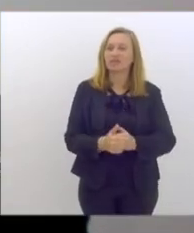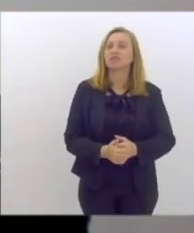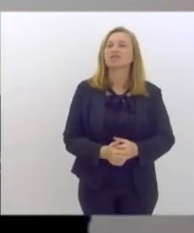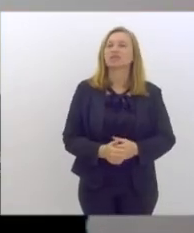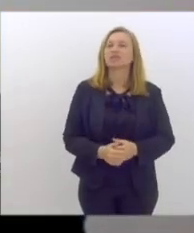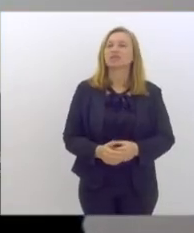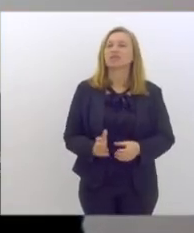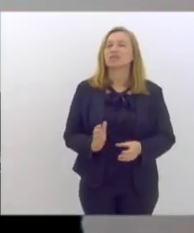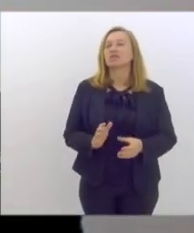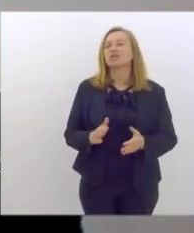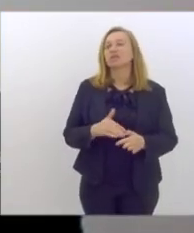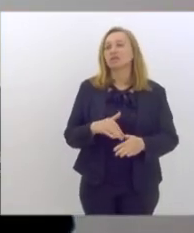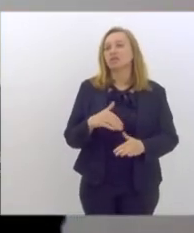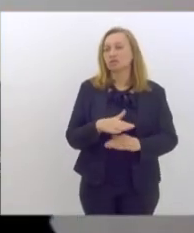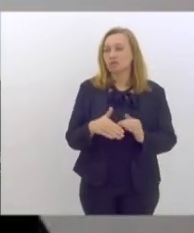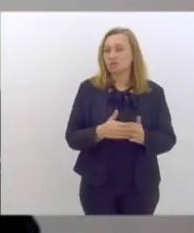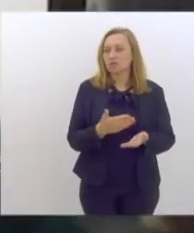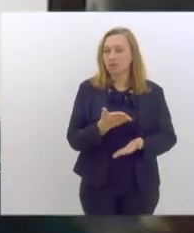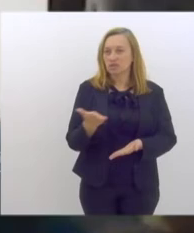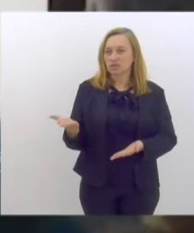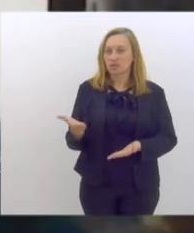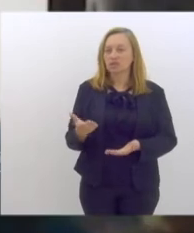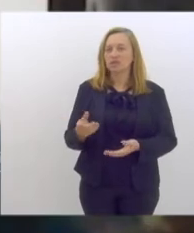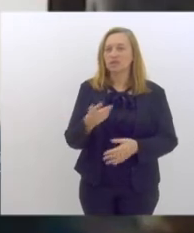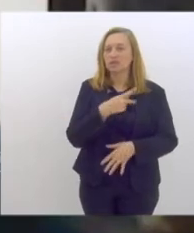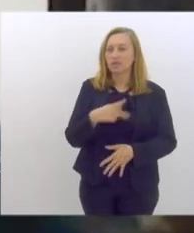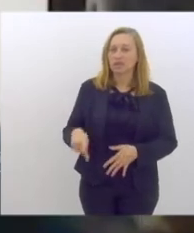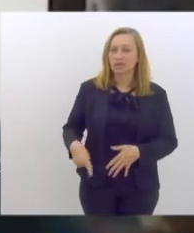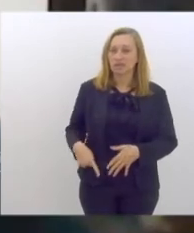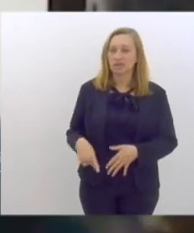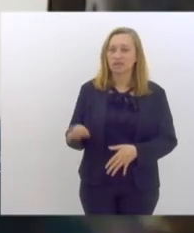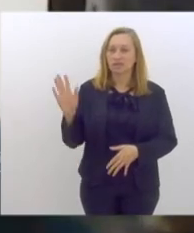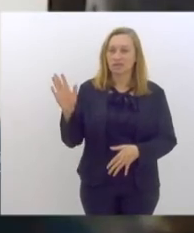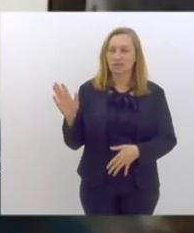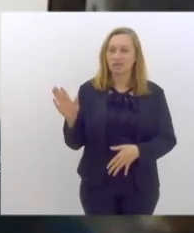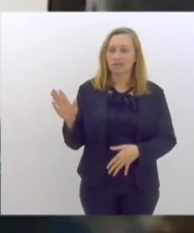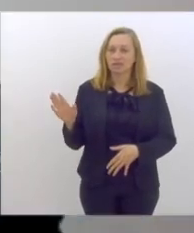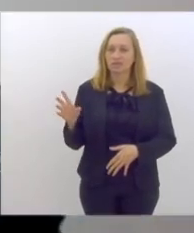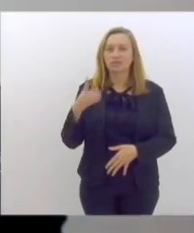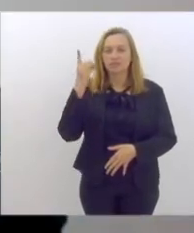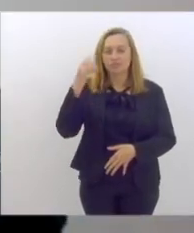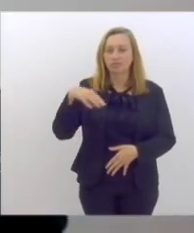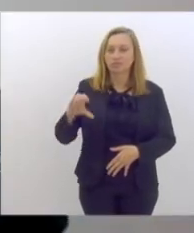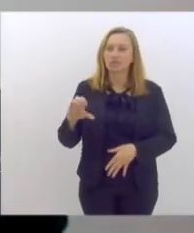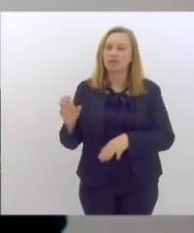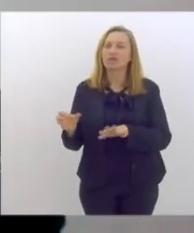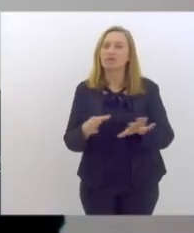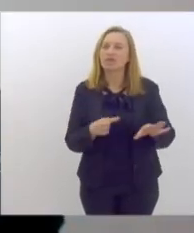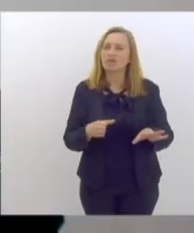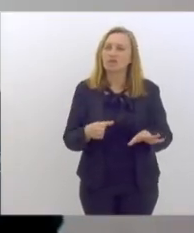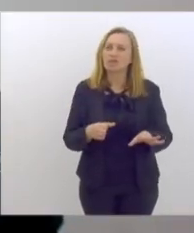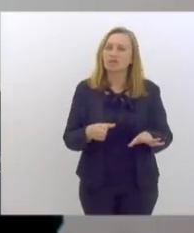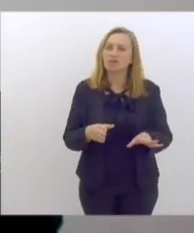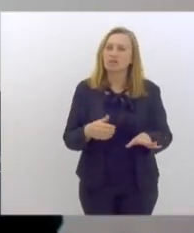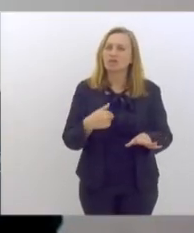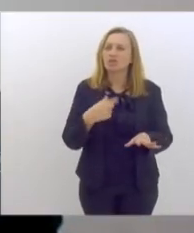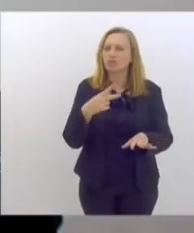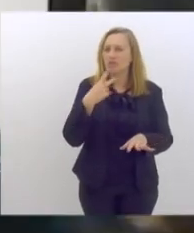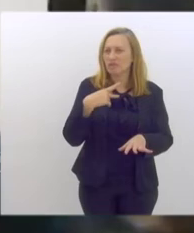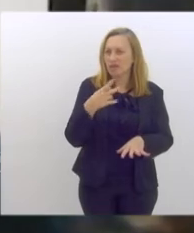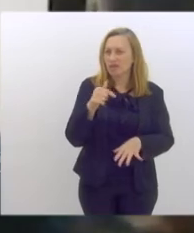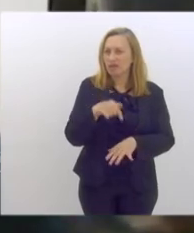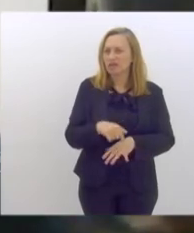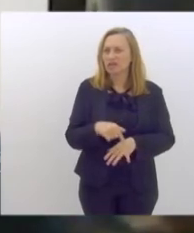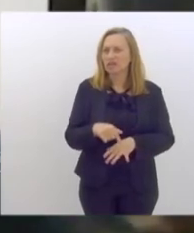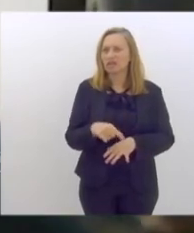integralmente é com senhores e presidente Presidente lá show Brasil deputado Carlos minc presidente para celular não Só para constar aqui